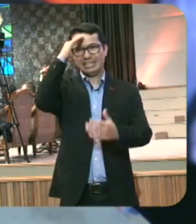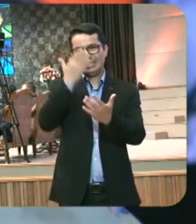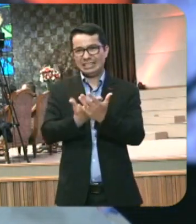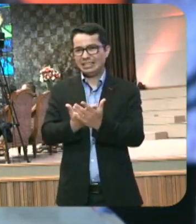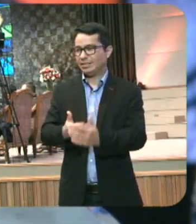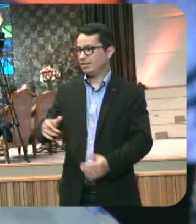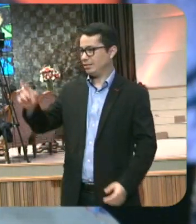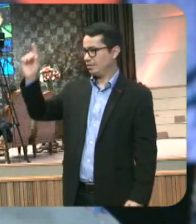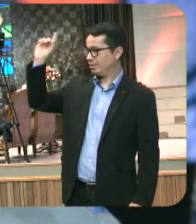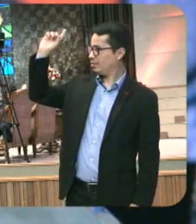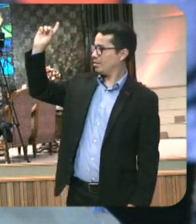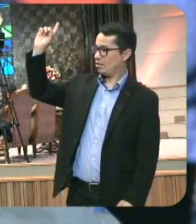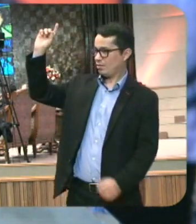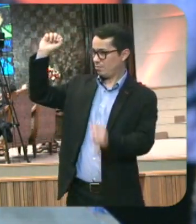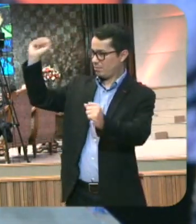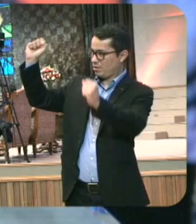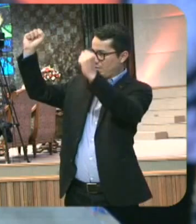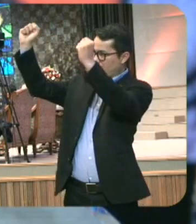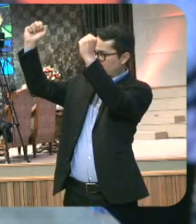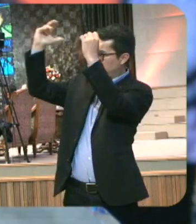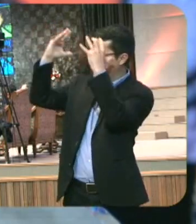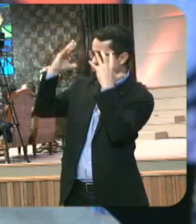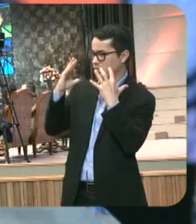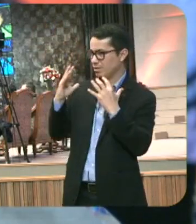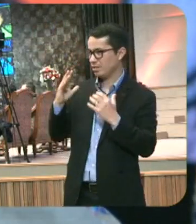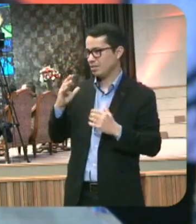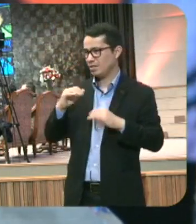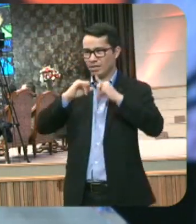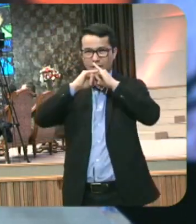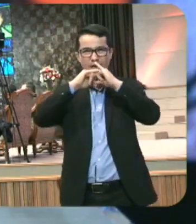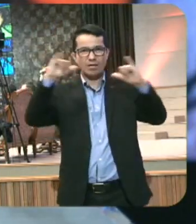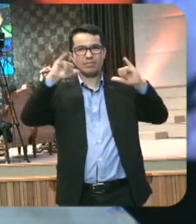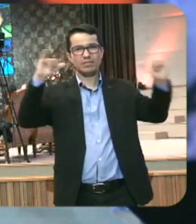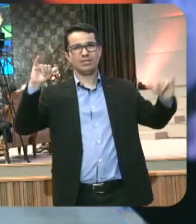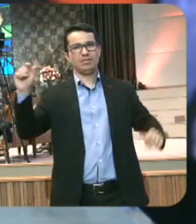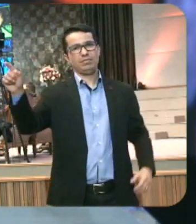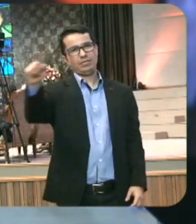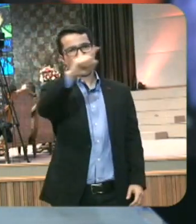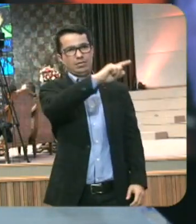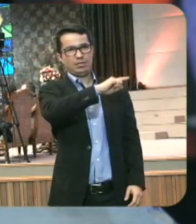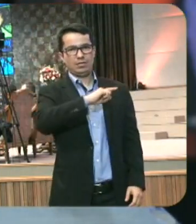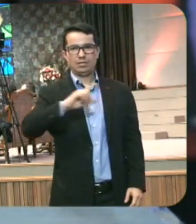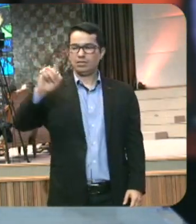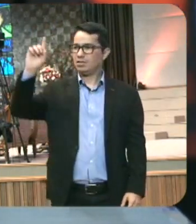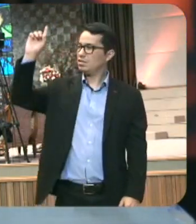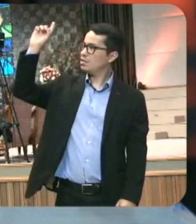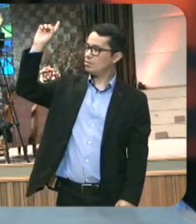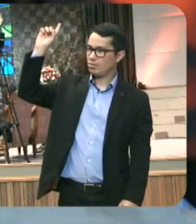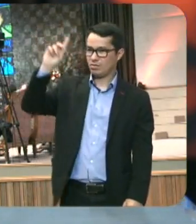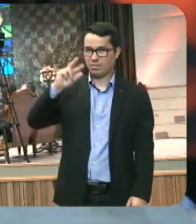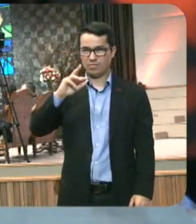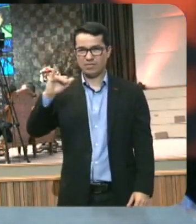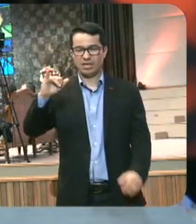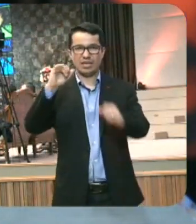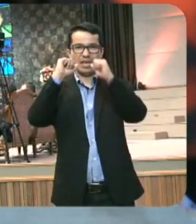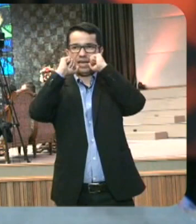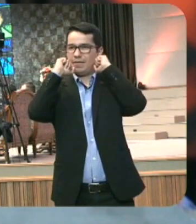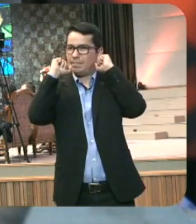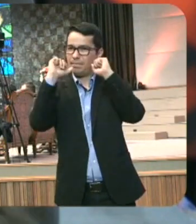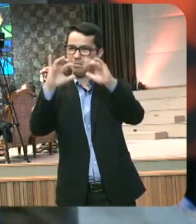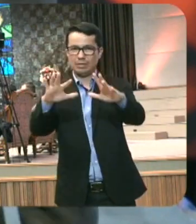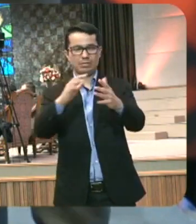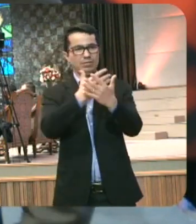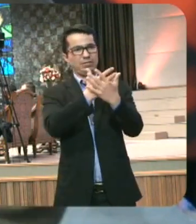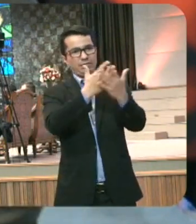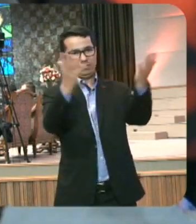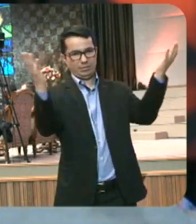restaurador, coisas da graça de Deus vão acontecer na nossa vida. Nessa noite, antes da gente celebrar a